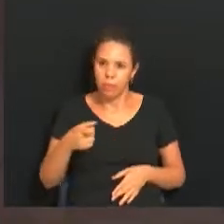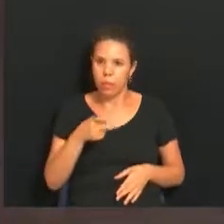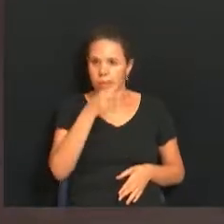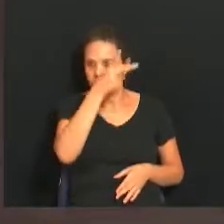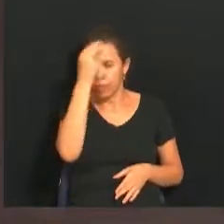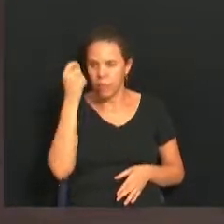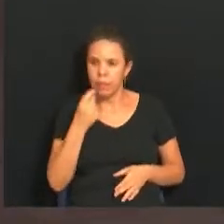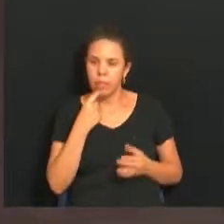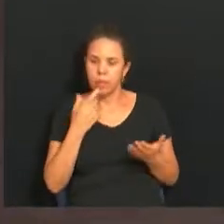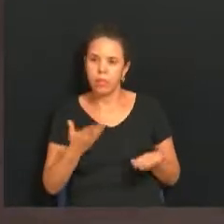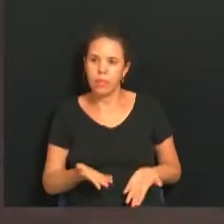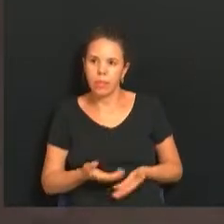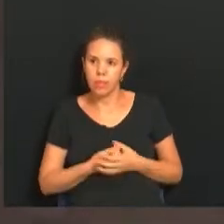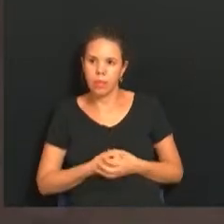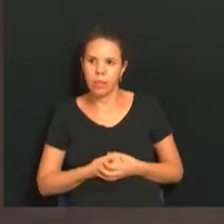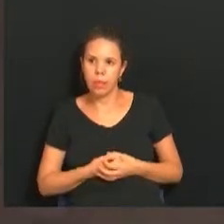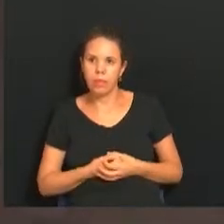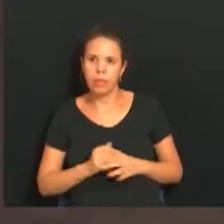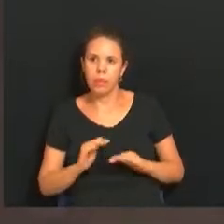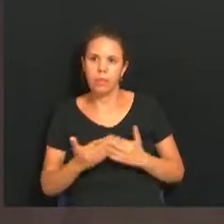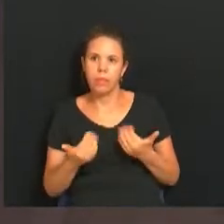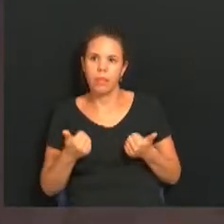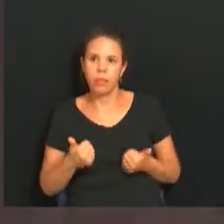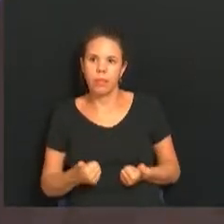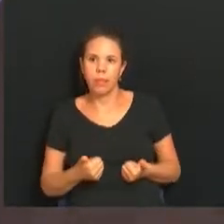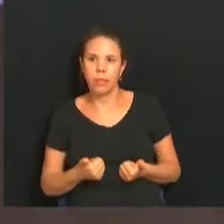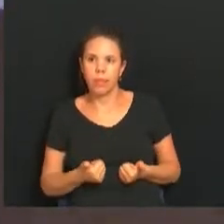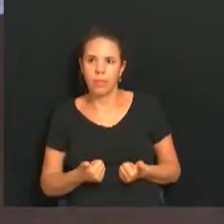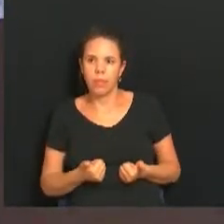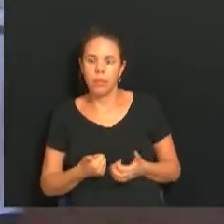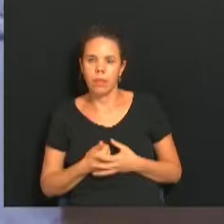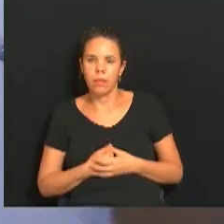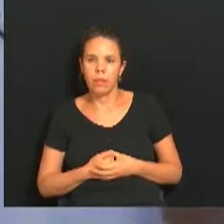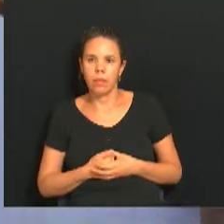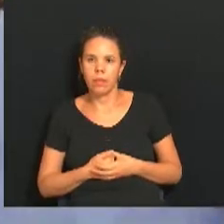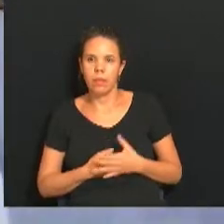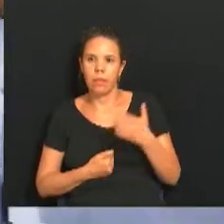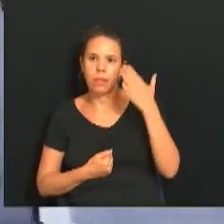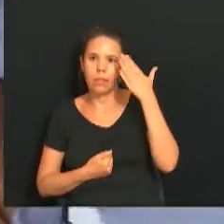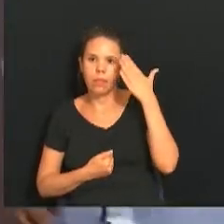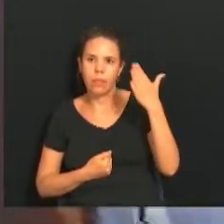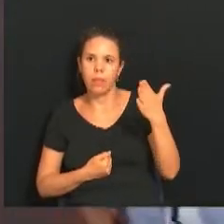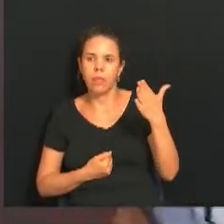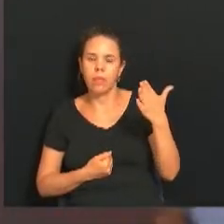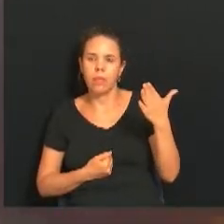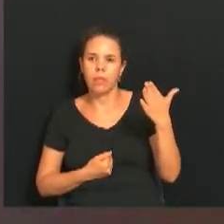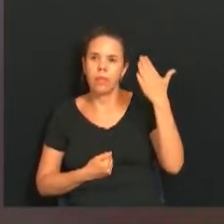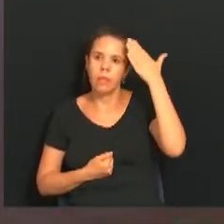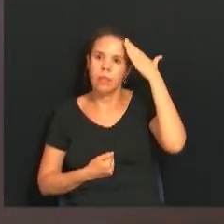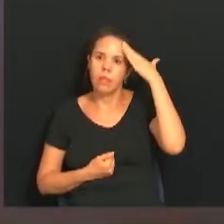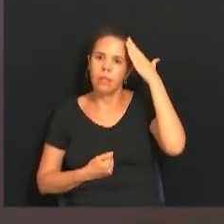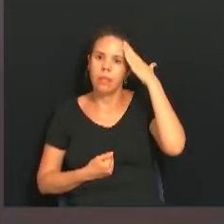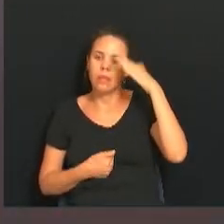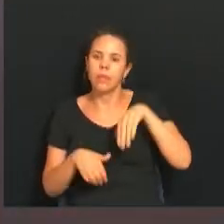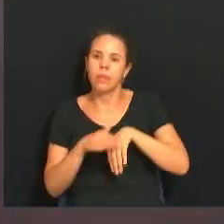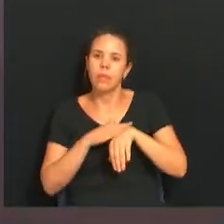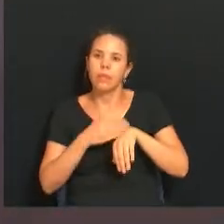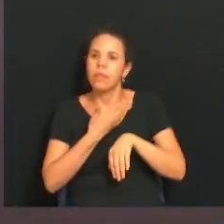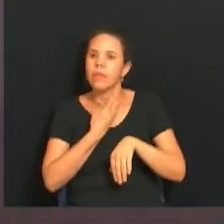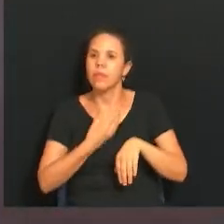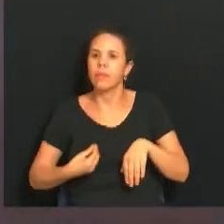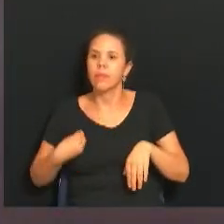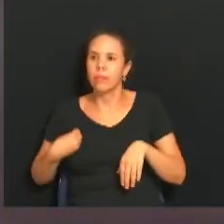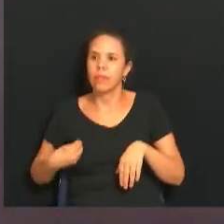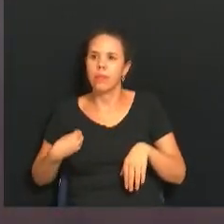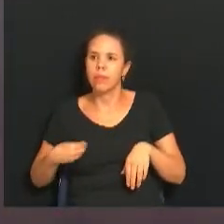Então isso é a Vila Teixeira. Beleza, beleza. Muito obrigado, então, Paraná, que conversou conosco ao vivo, falou um pouquinho